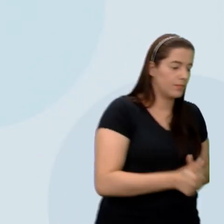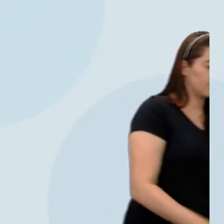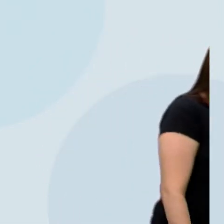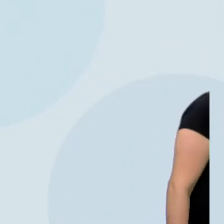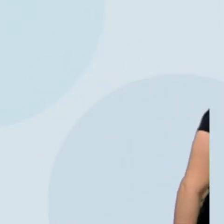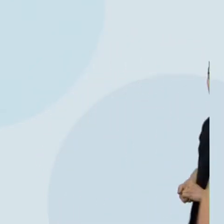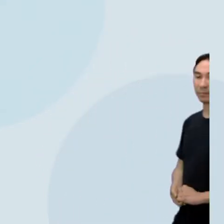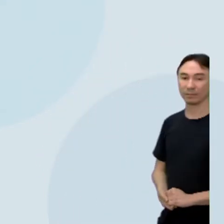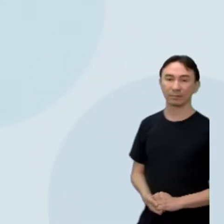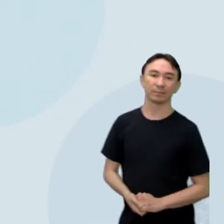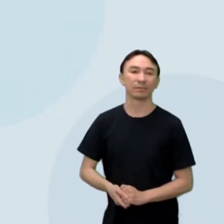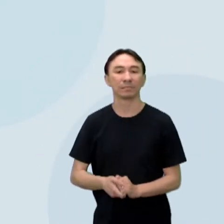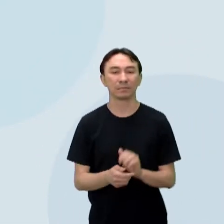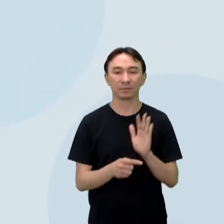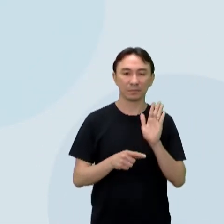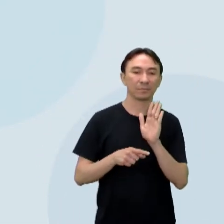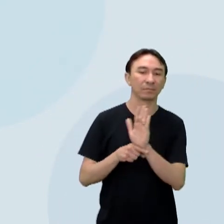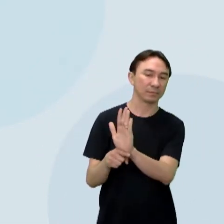Contribuir.